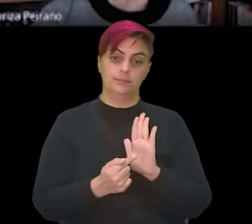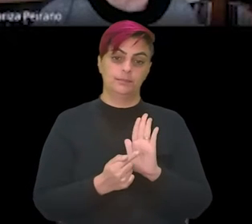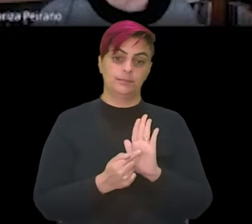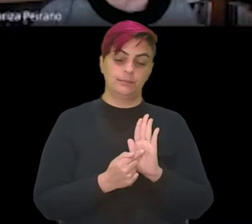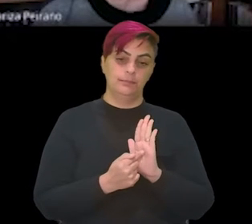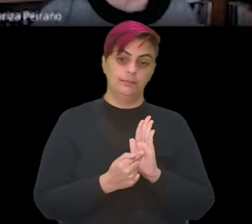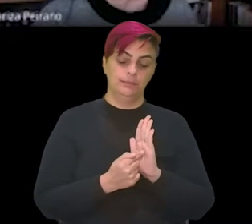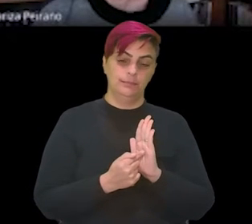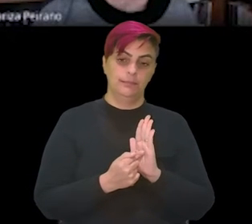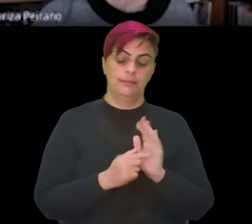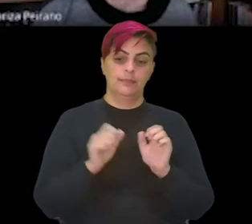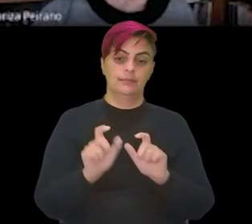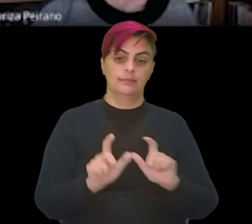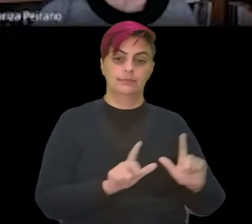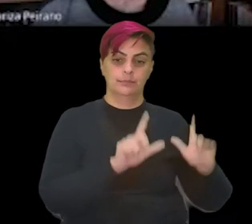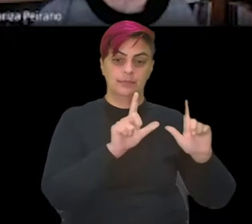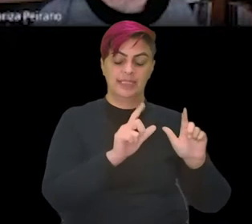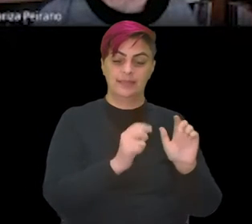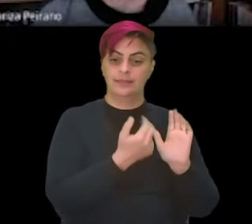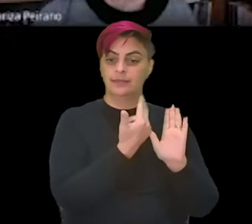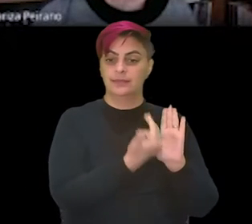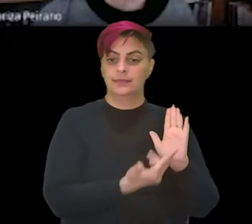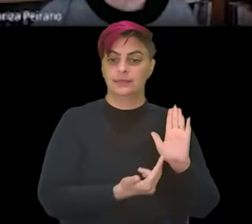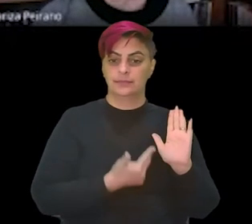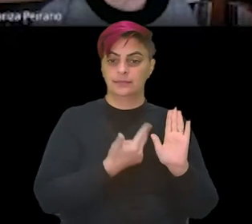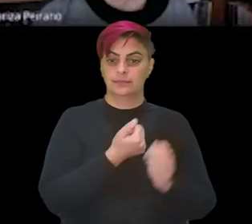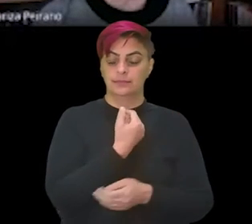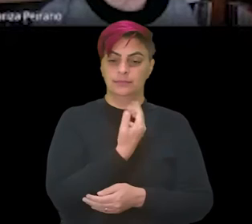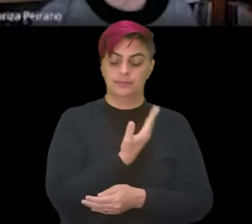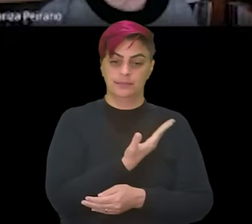mostro um slide de um desenho